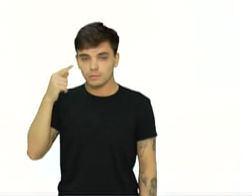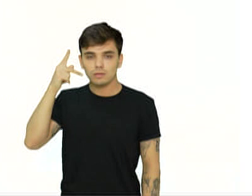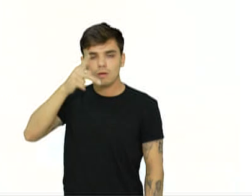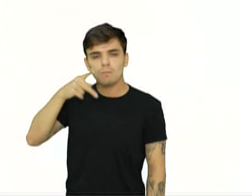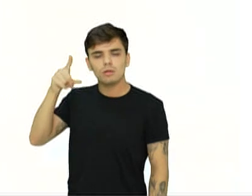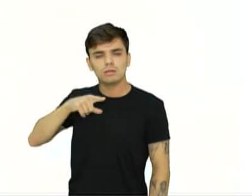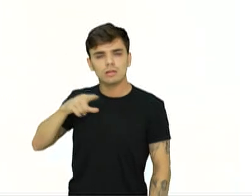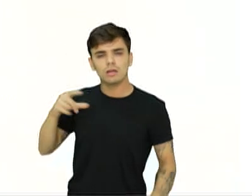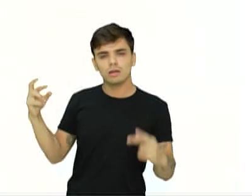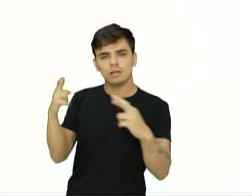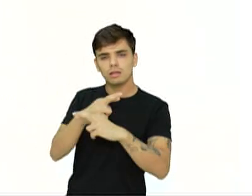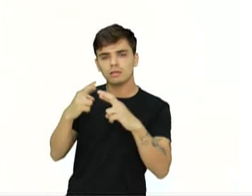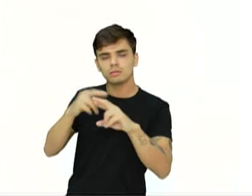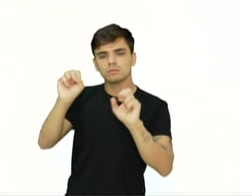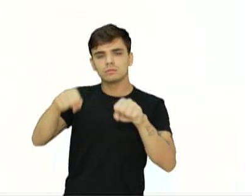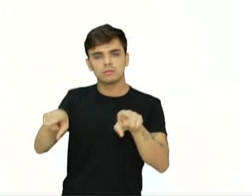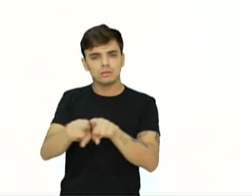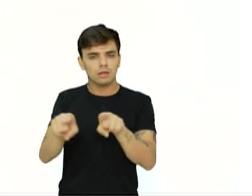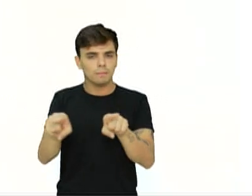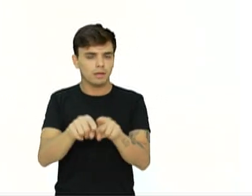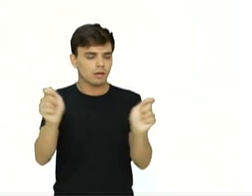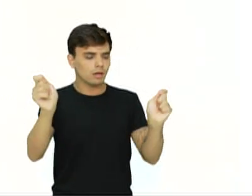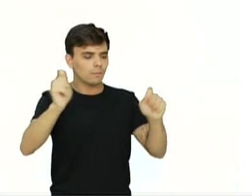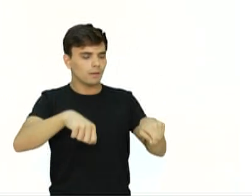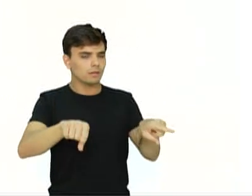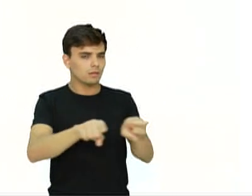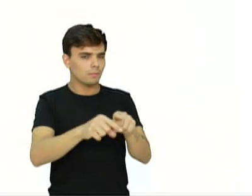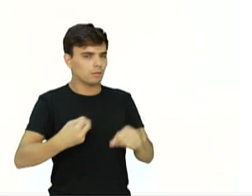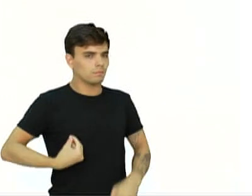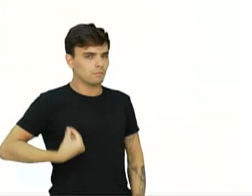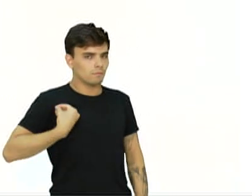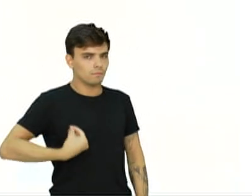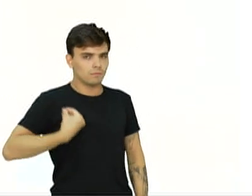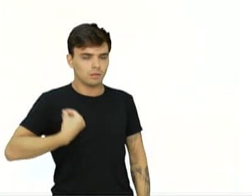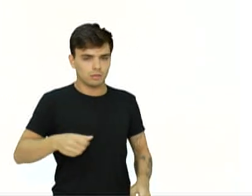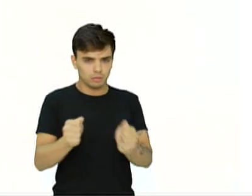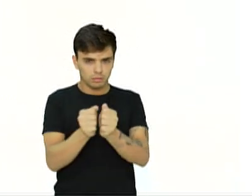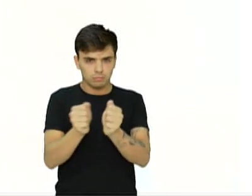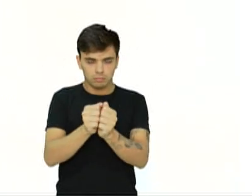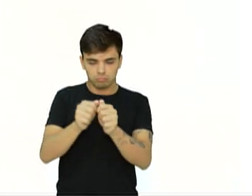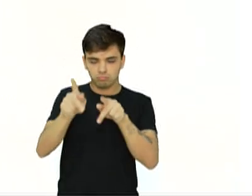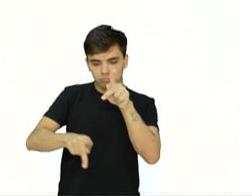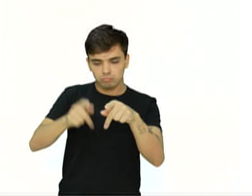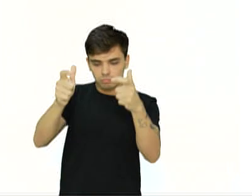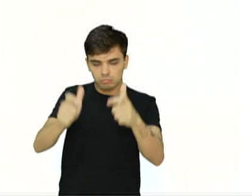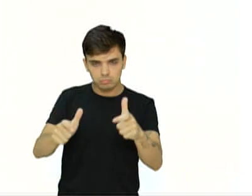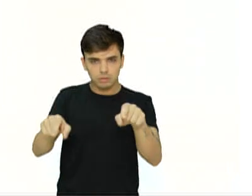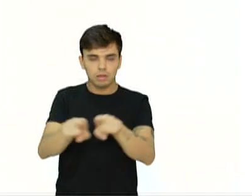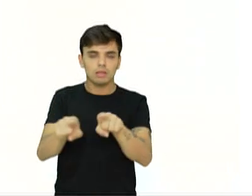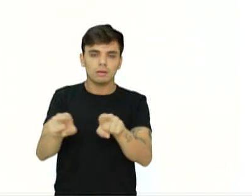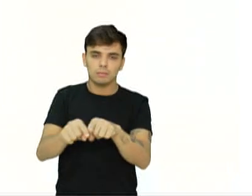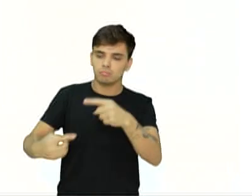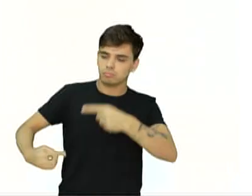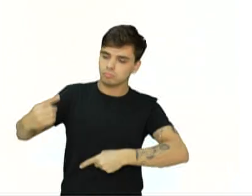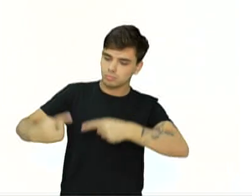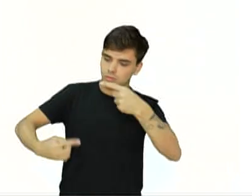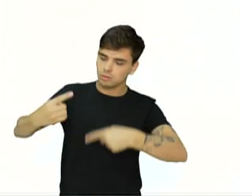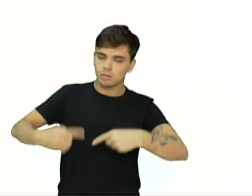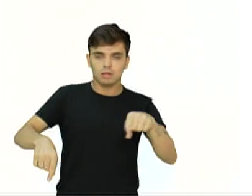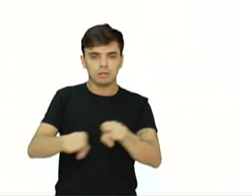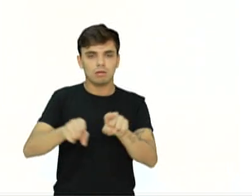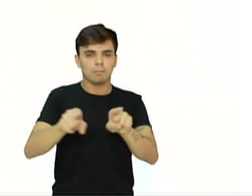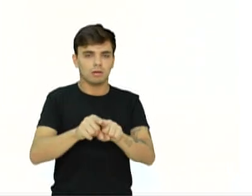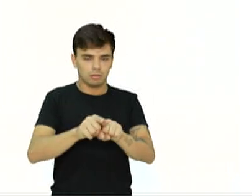Política tem relação com a capacidade de convivência em espaços coletivos, de diálogo e